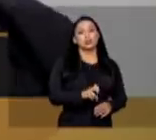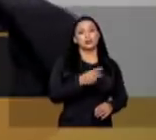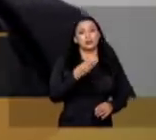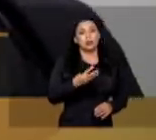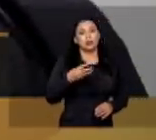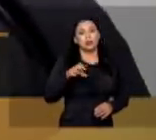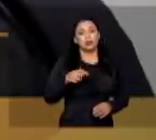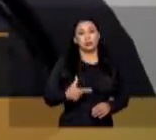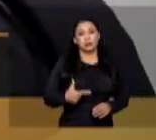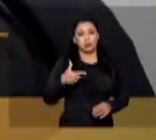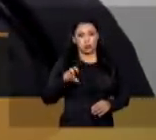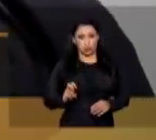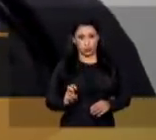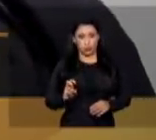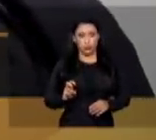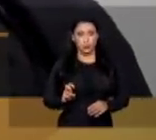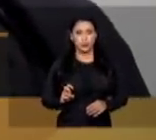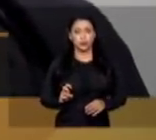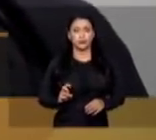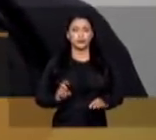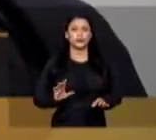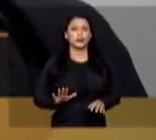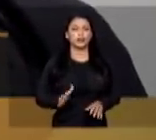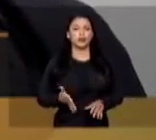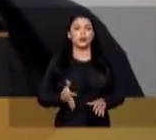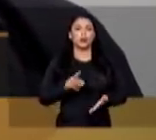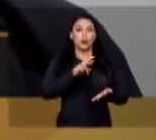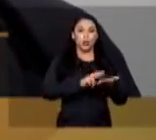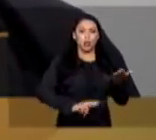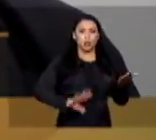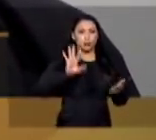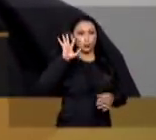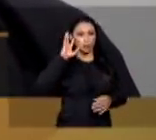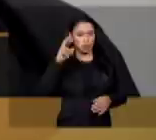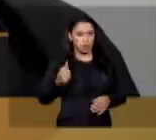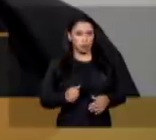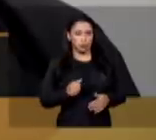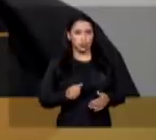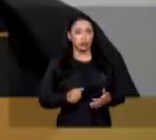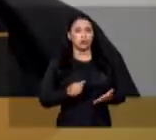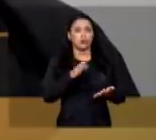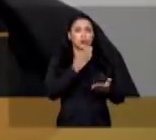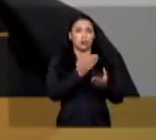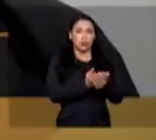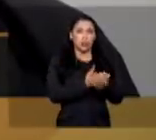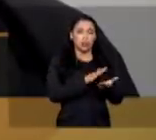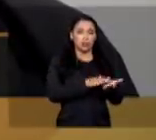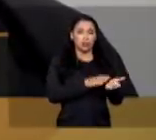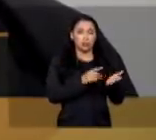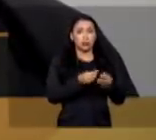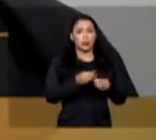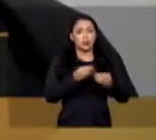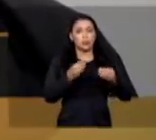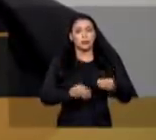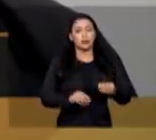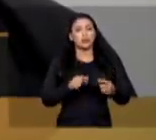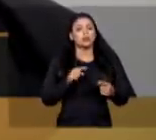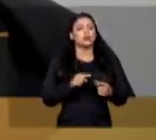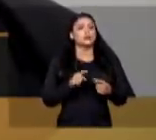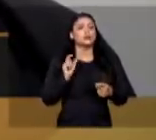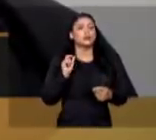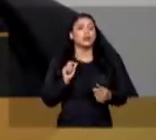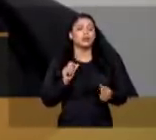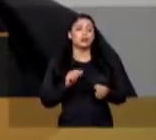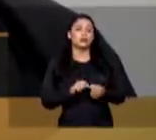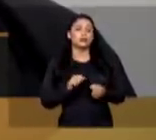45.325. Conforme assentado pelo eminente relator, a decisão agravada afirmou a perda de objeto das pretensões